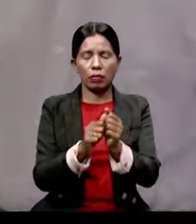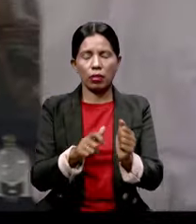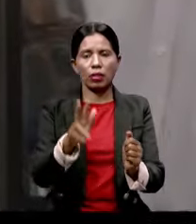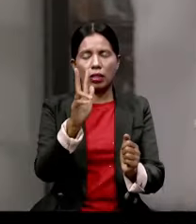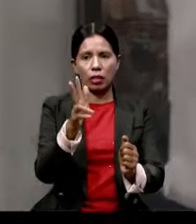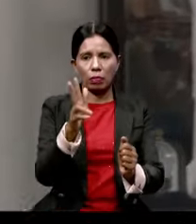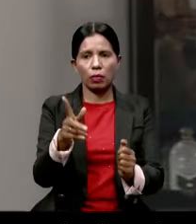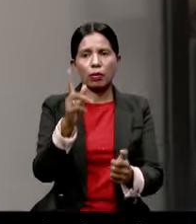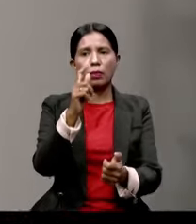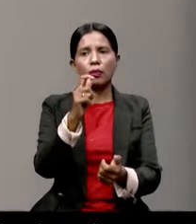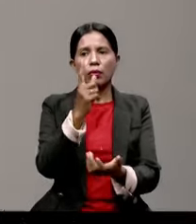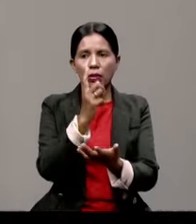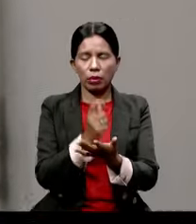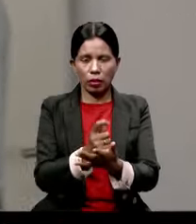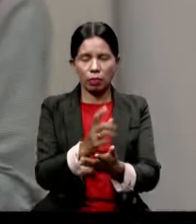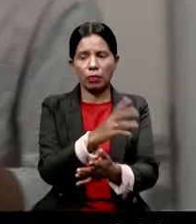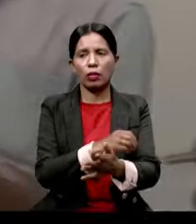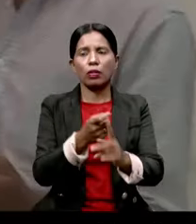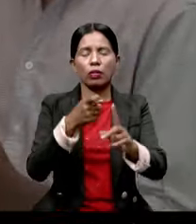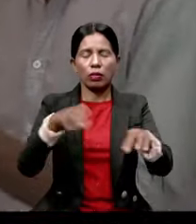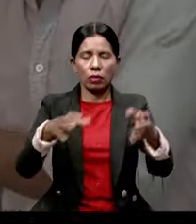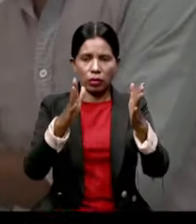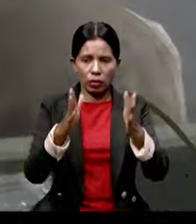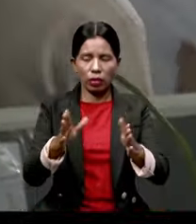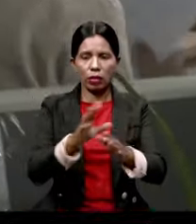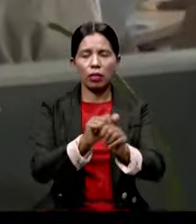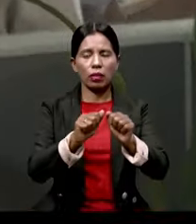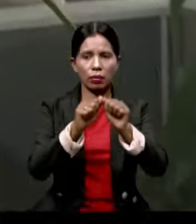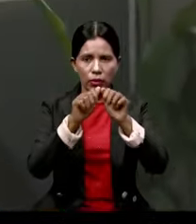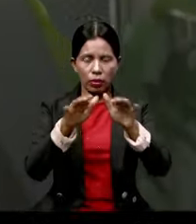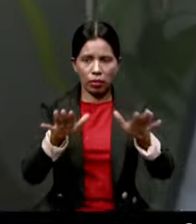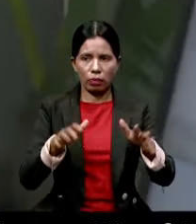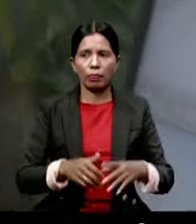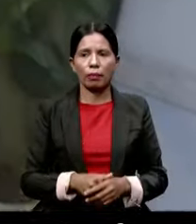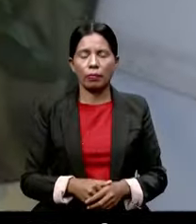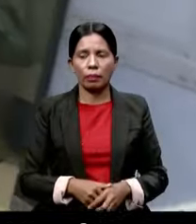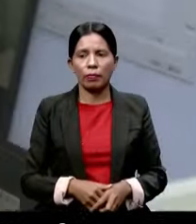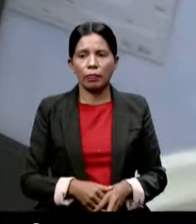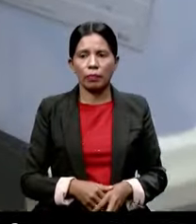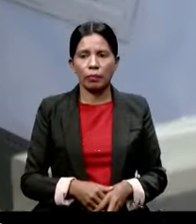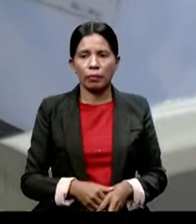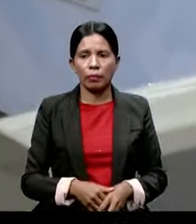rito, composto por funcionário permanente e funcionário agente de administração. Agostinho da Costa, Marito da Costa, Ziamen.